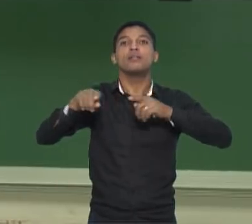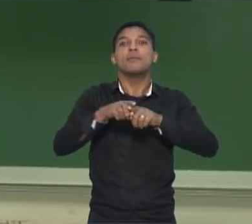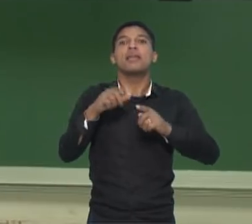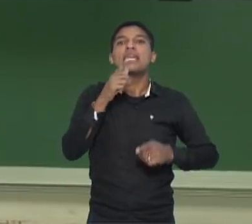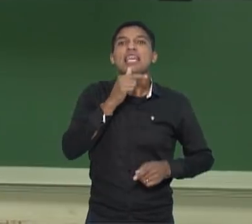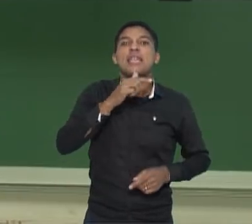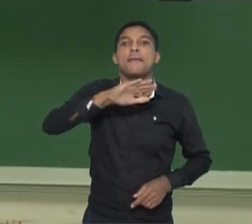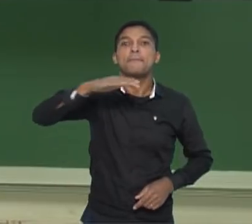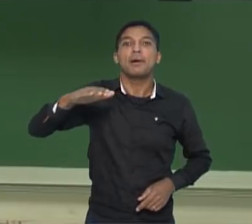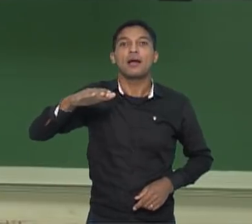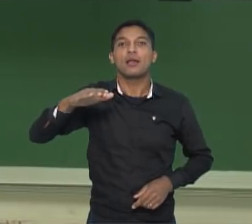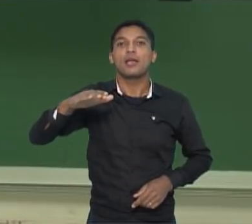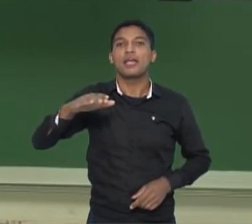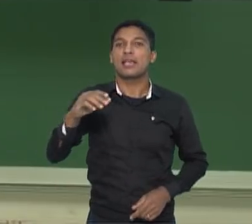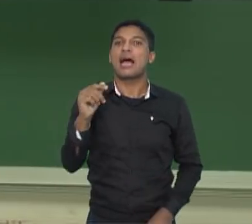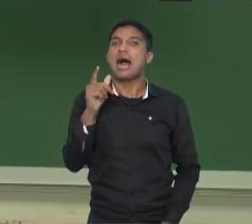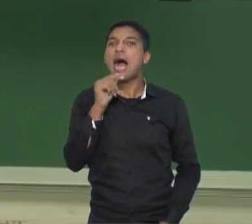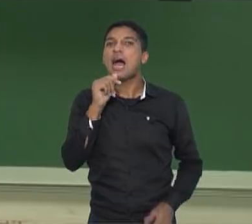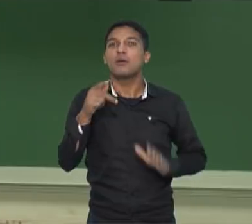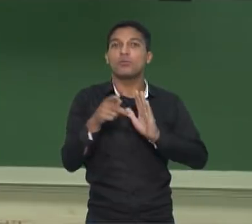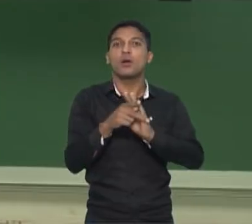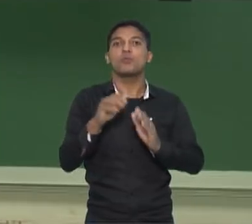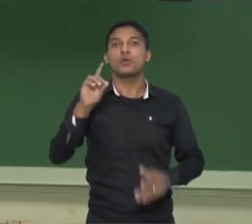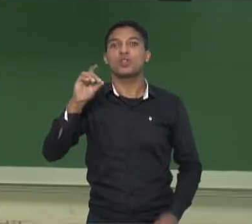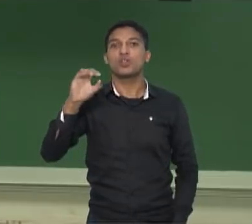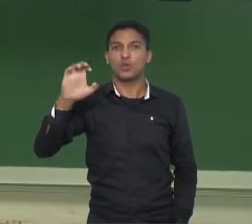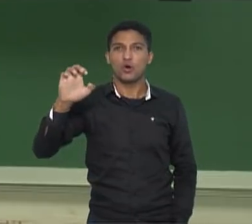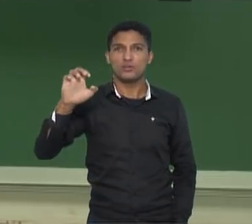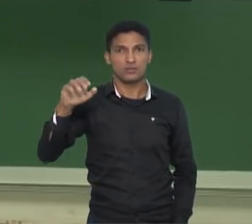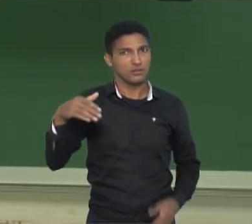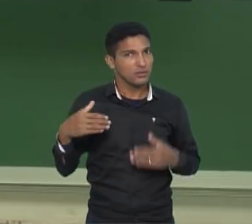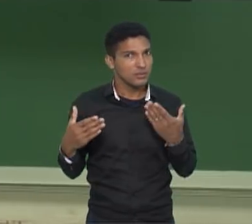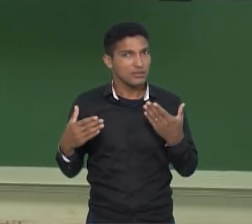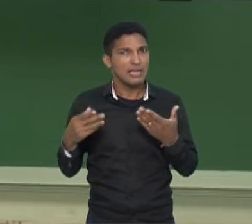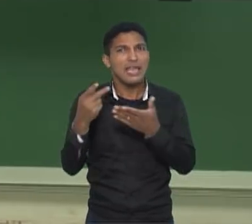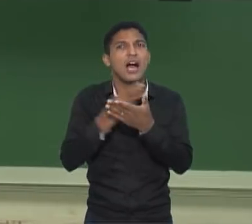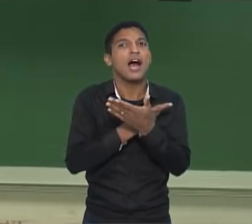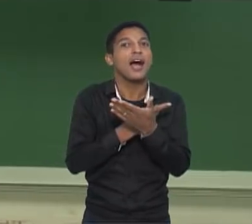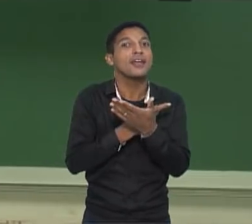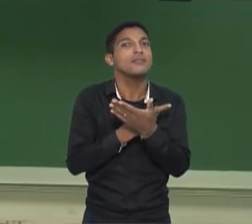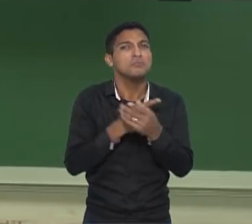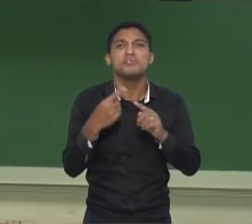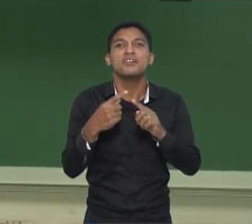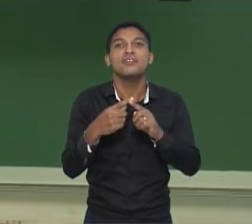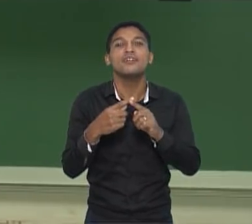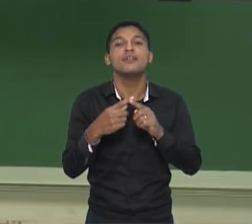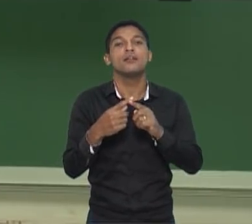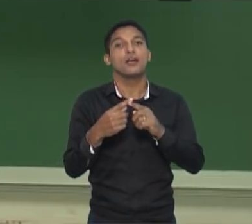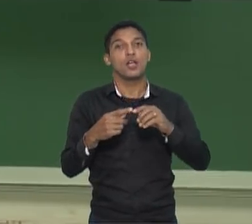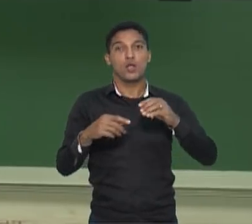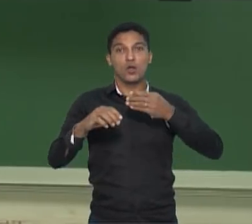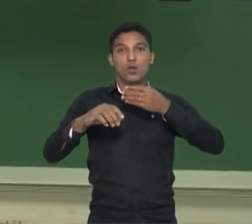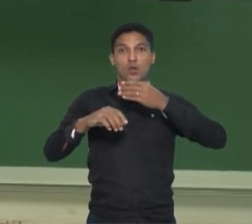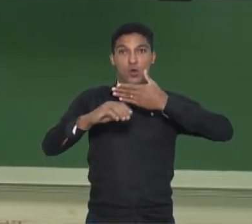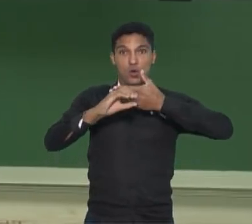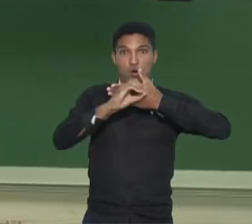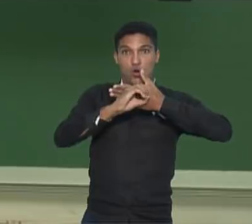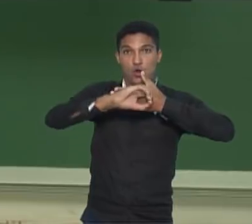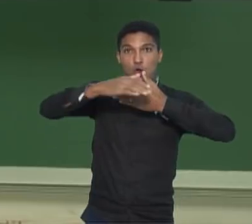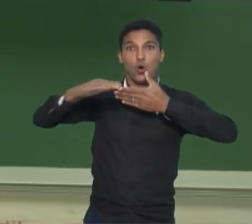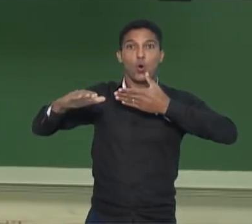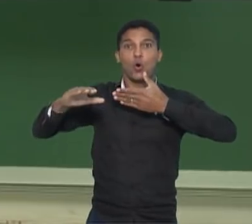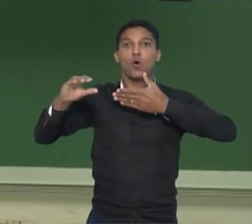está de errado nela? É que os oceanos e mares são formados pela